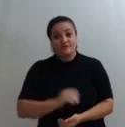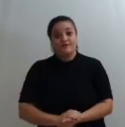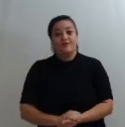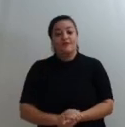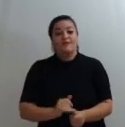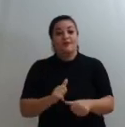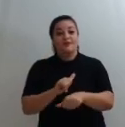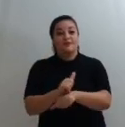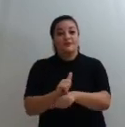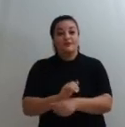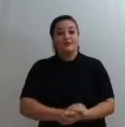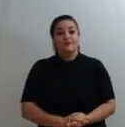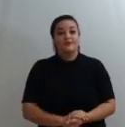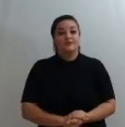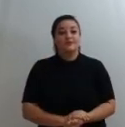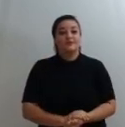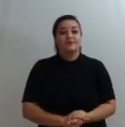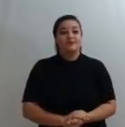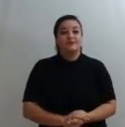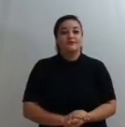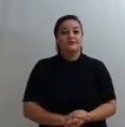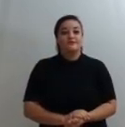delay.